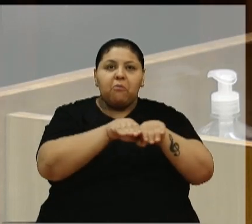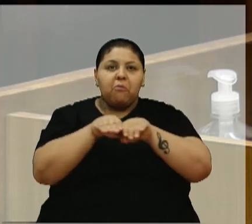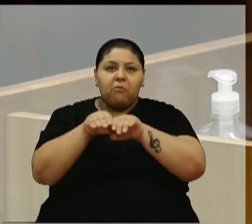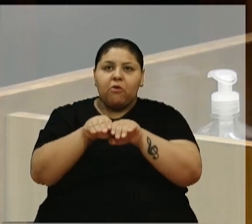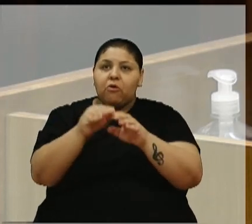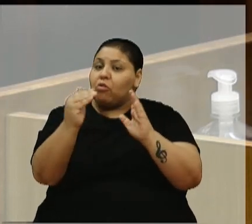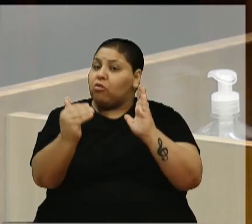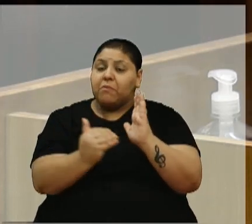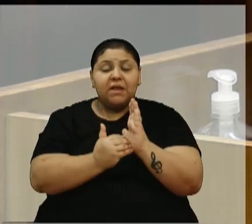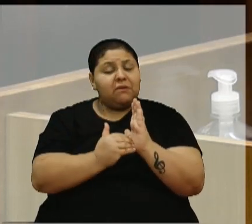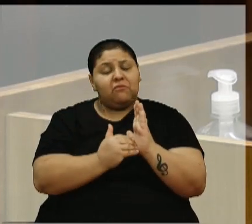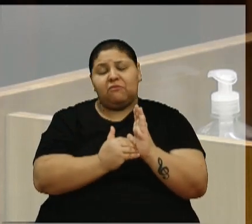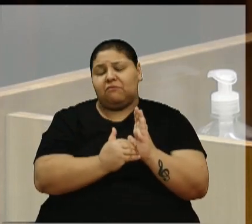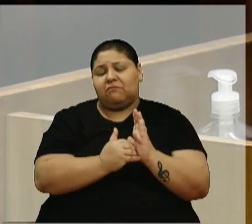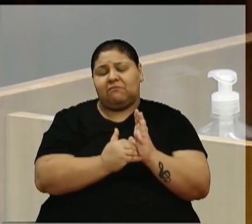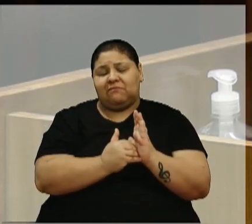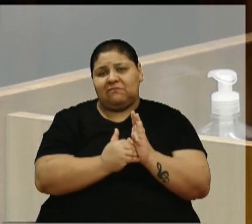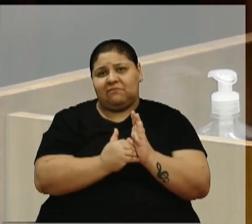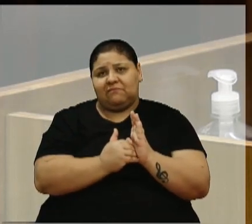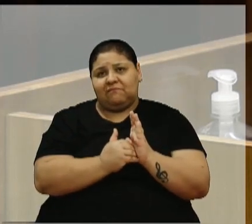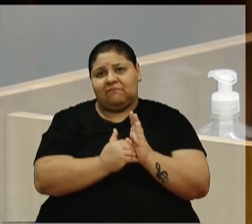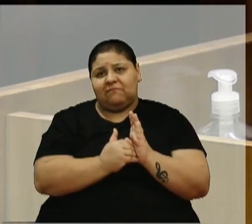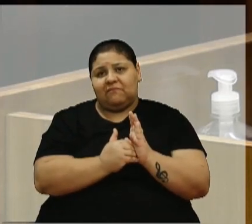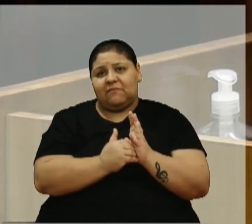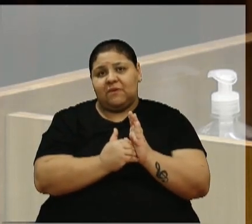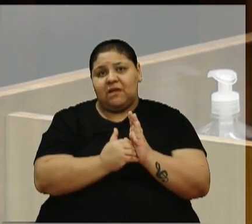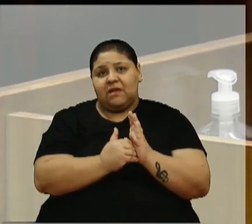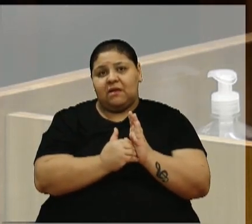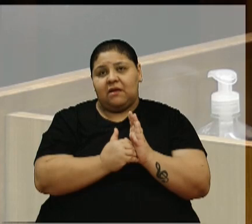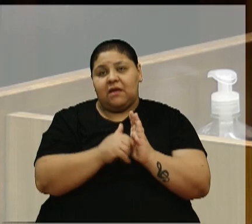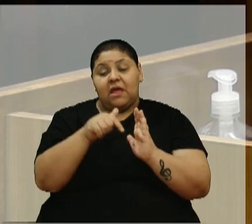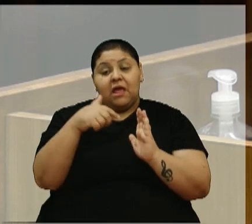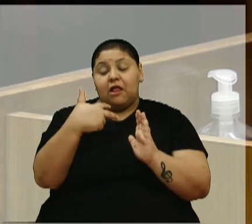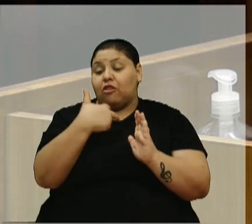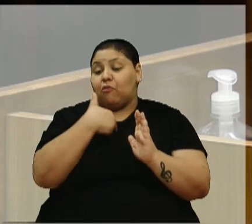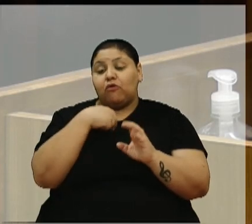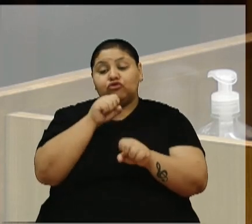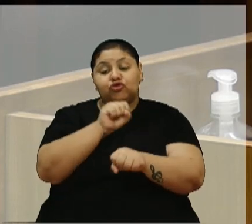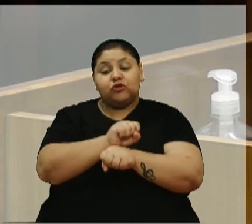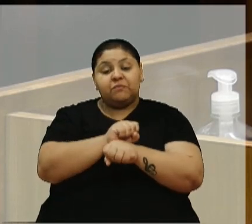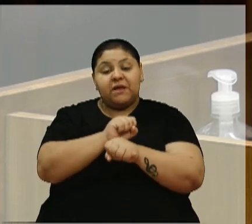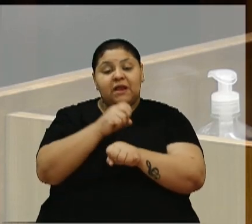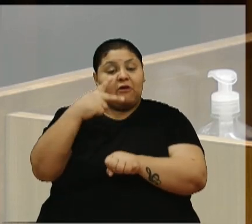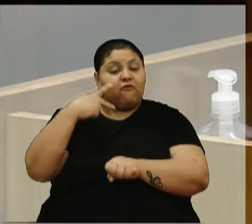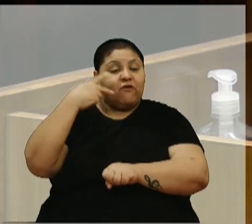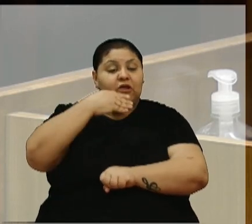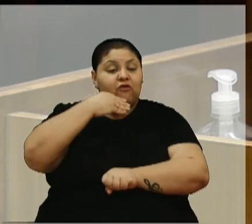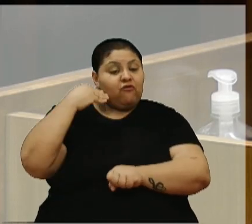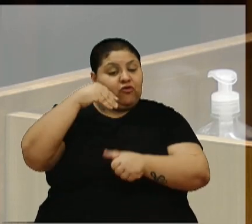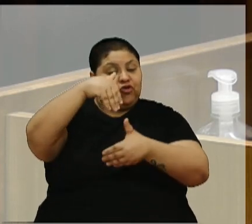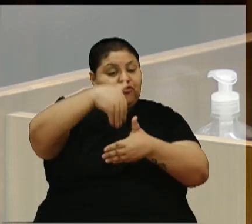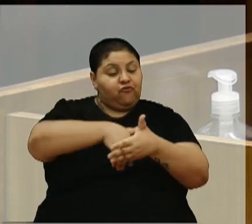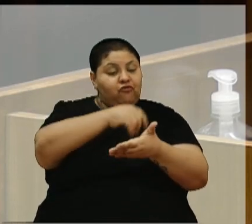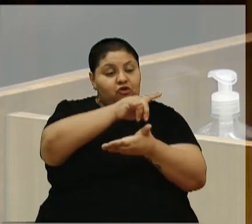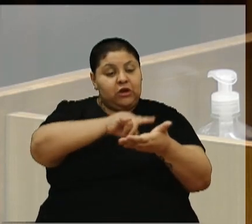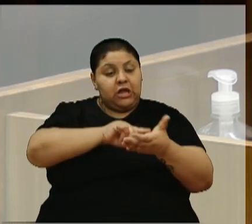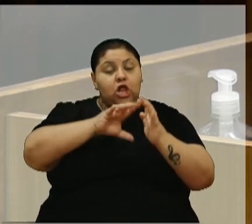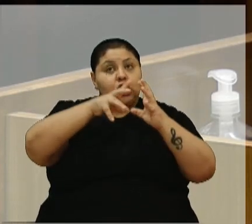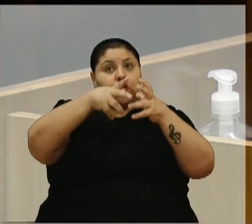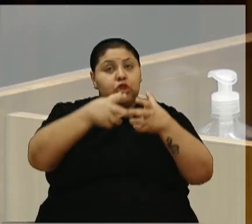No mínimo é isso. Eu não posso aqui esperar, vereador Bortola, que a gente vote uma moção de tudo